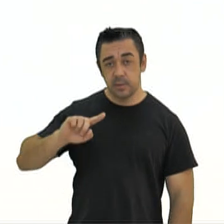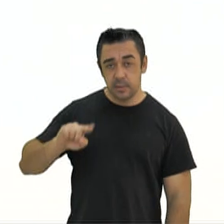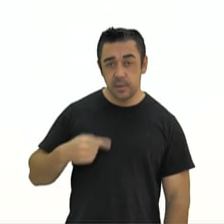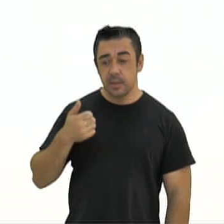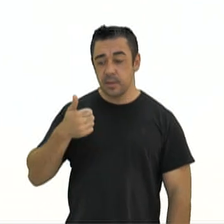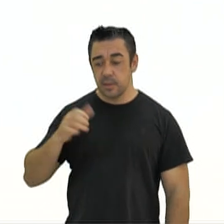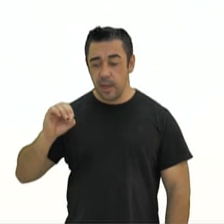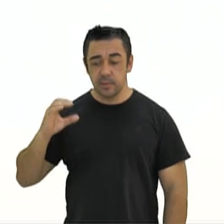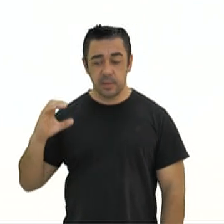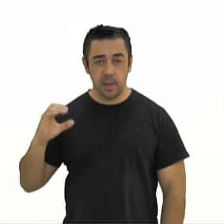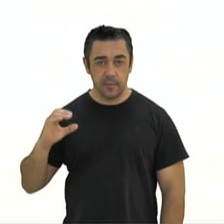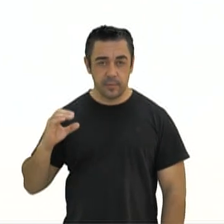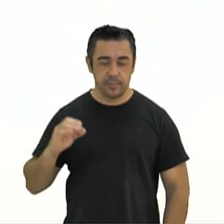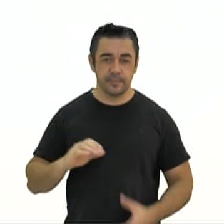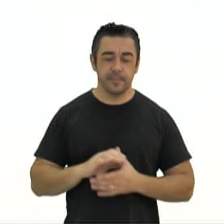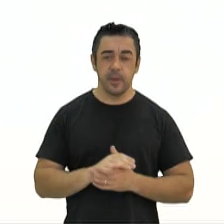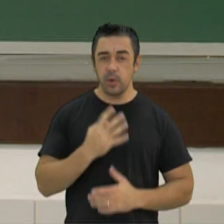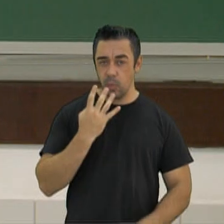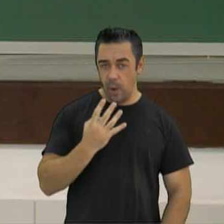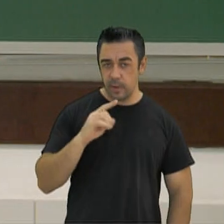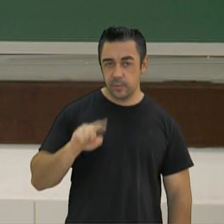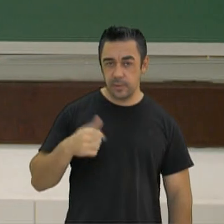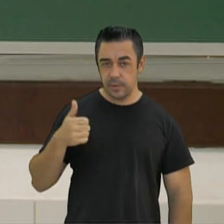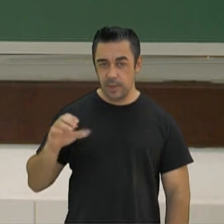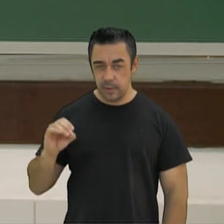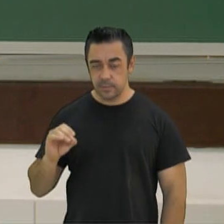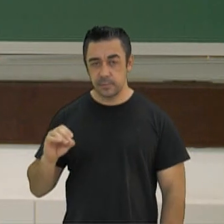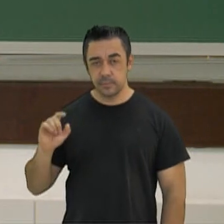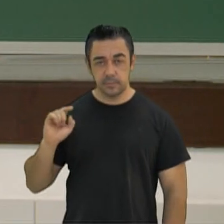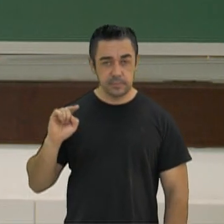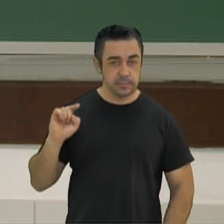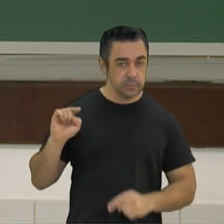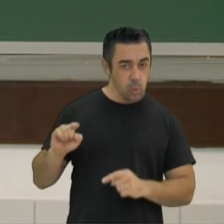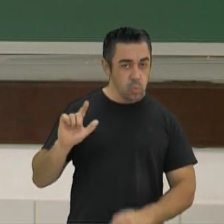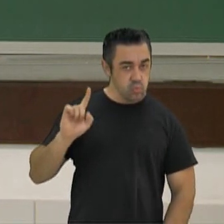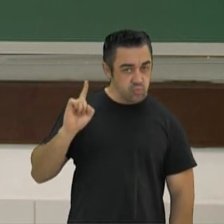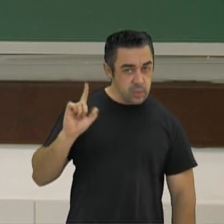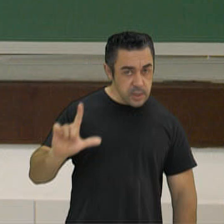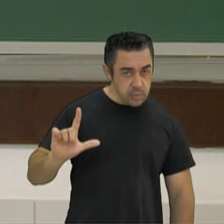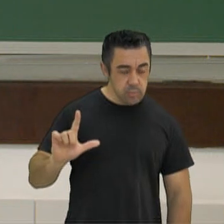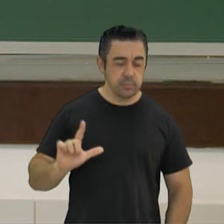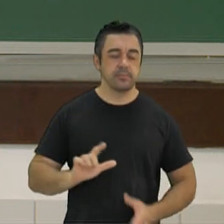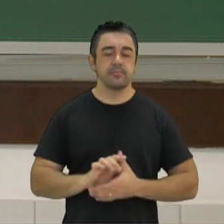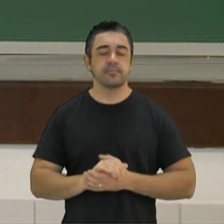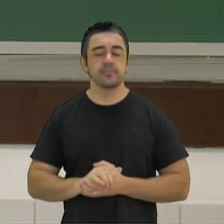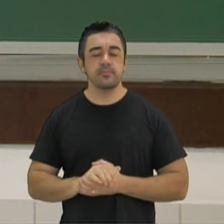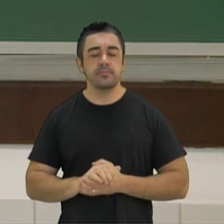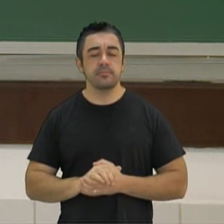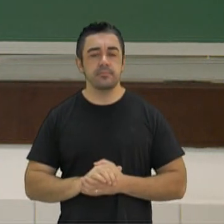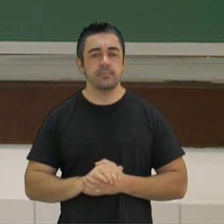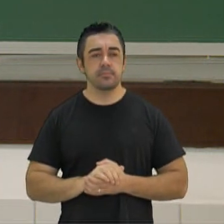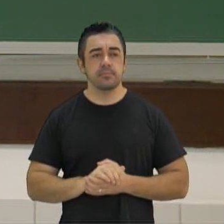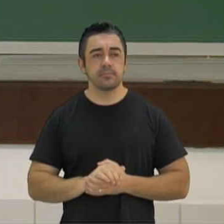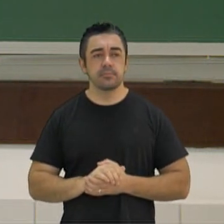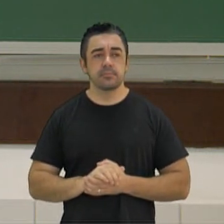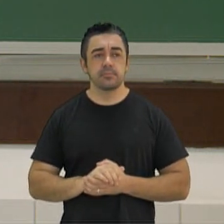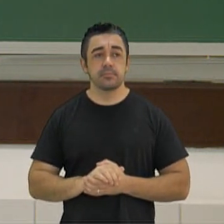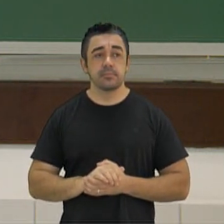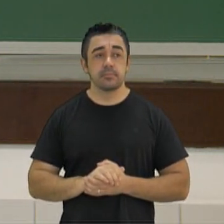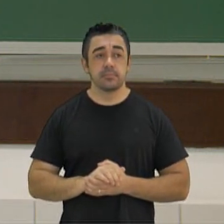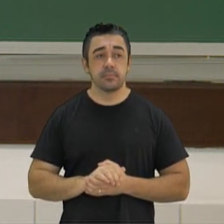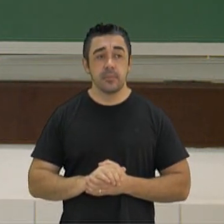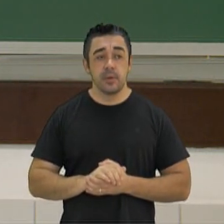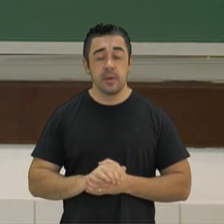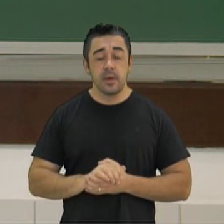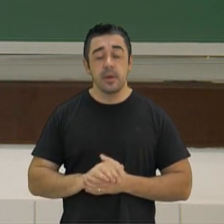R$4,10 o litro, ainda não chegou a 10, o litro da gasolina, do combustível que está utilizando lá. Então,